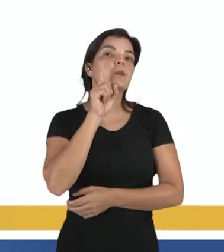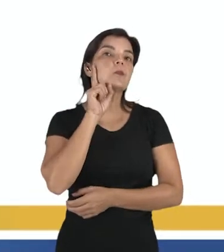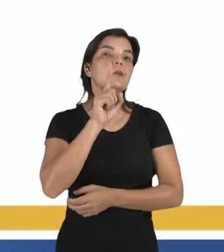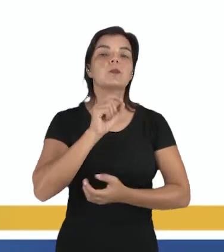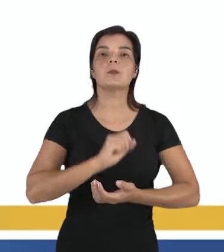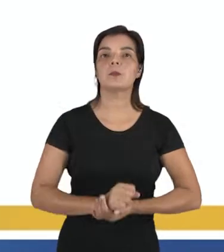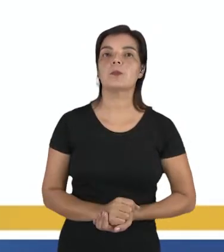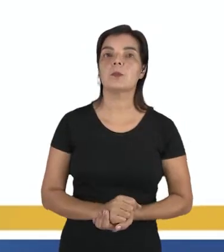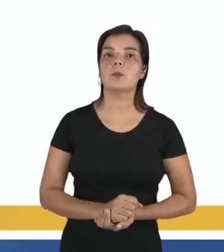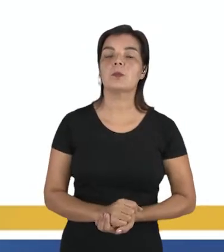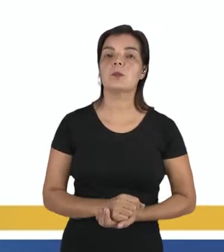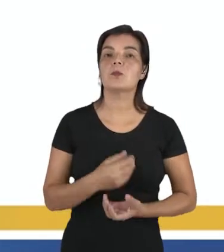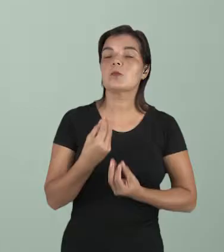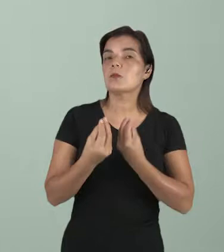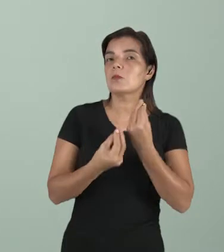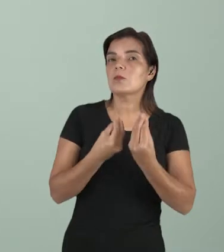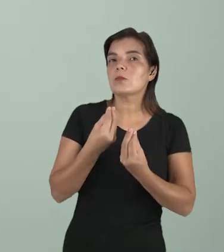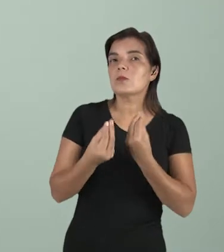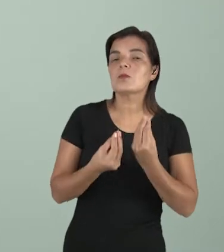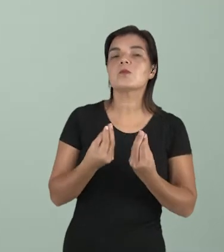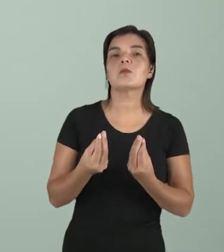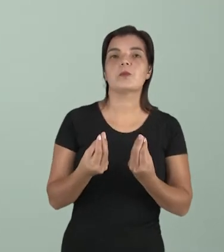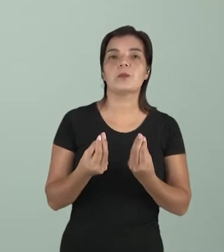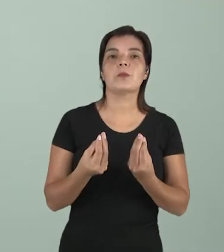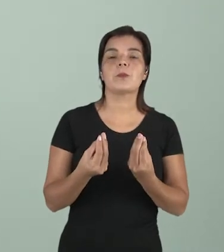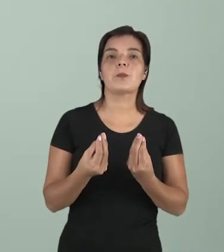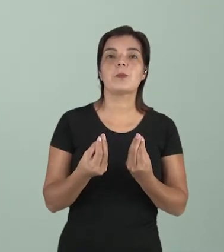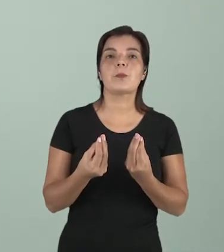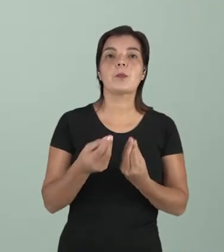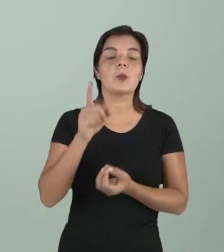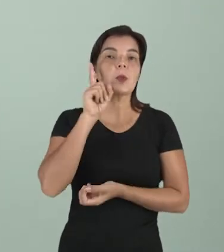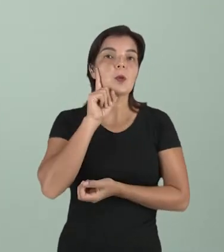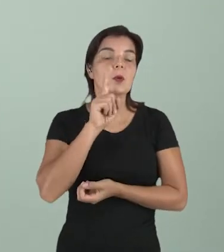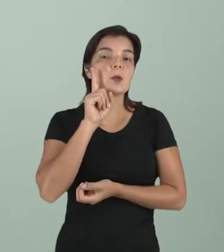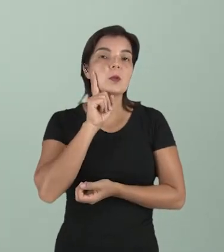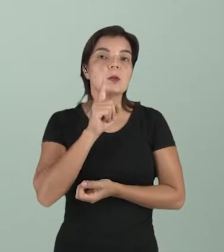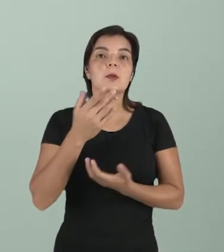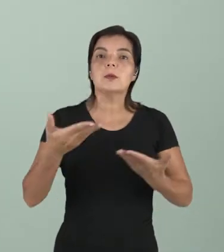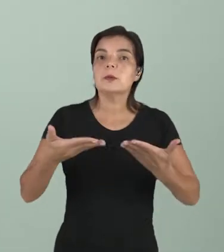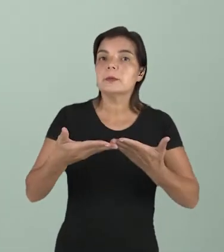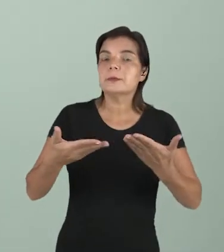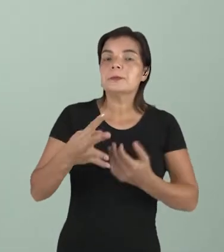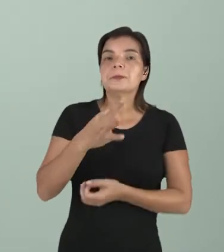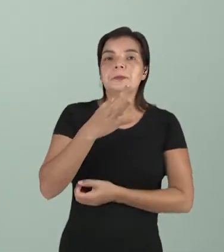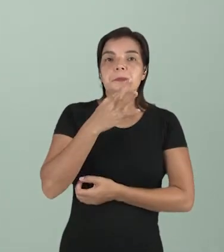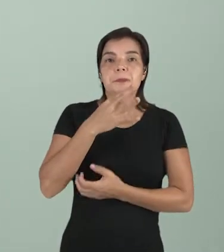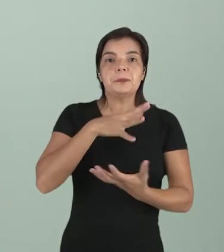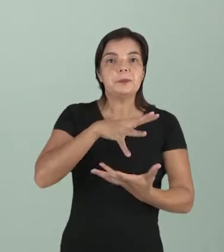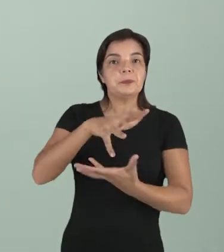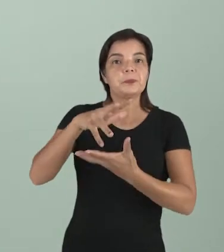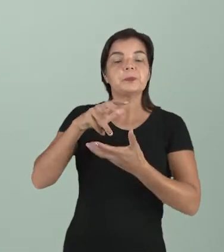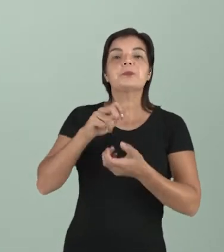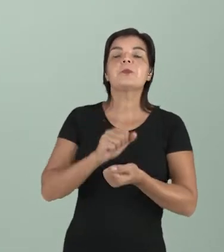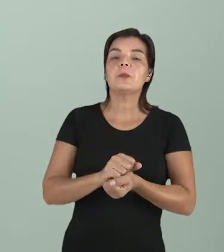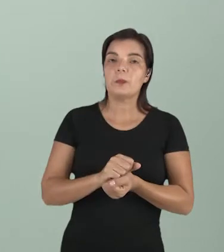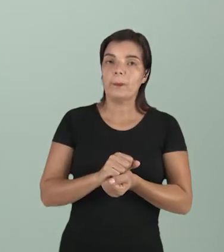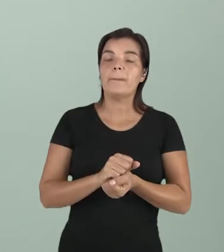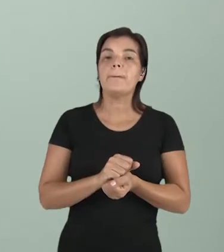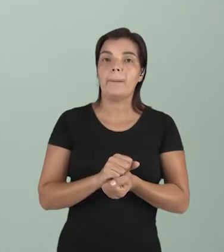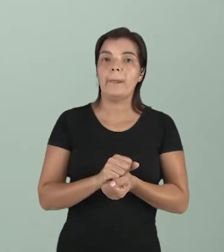Unidos, como que os Estados Unidos, ele hoje é reconhecido mundialmente aí por